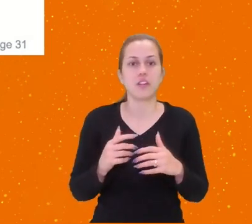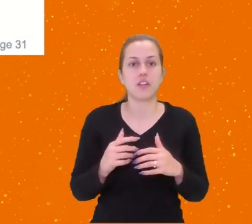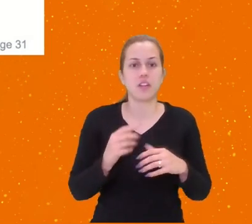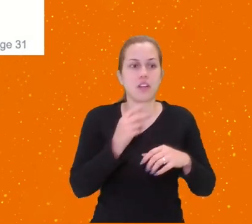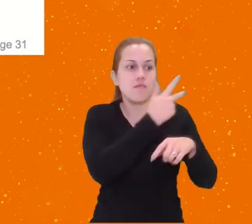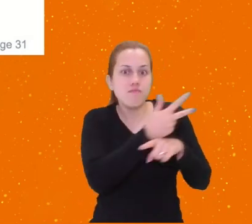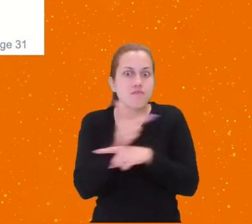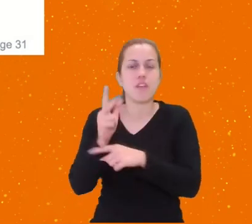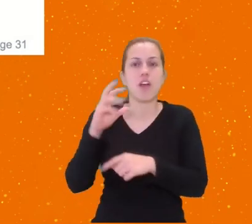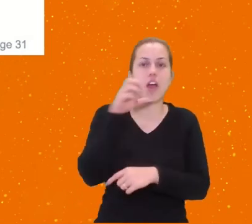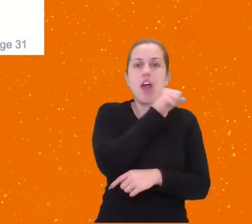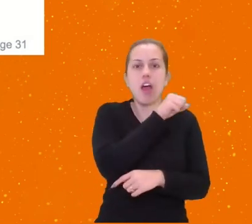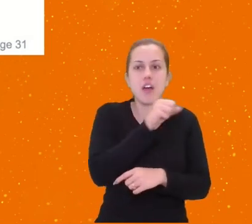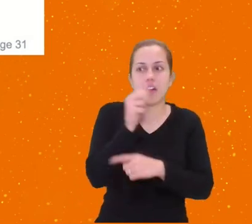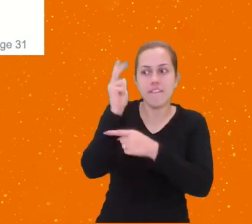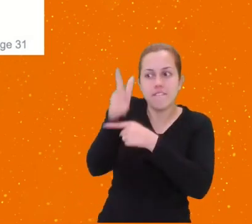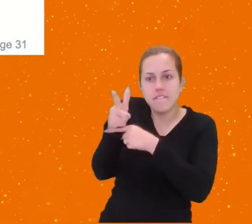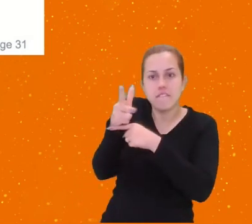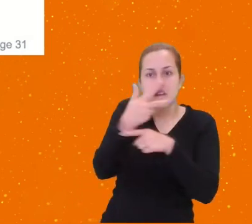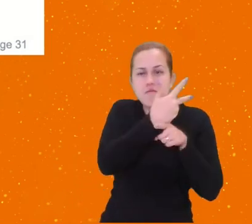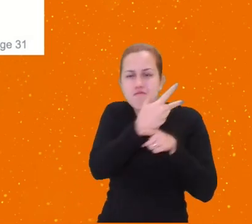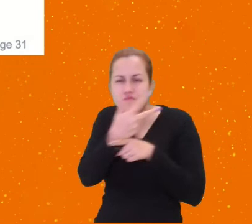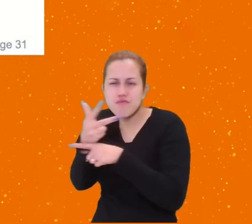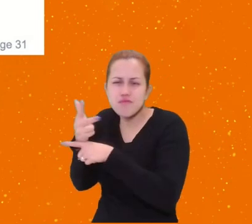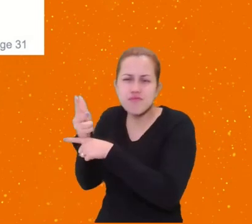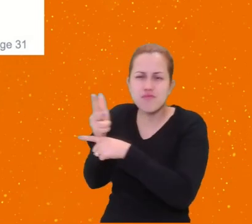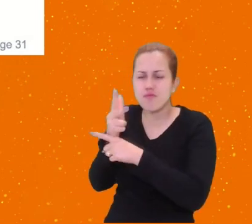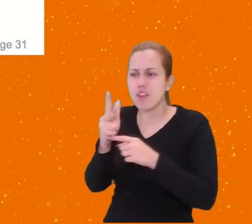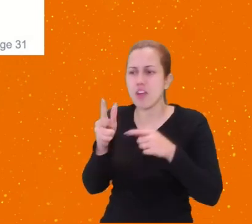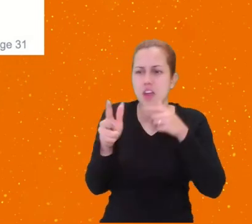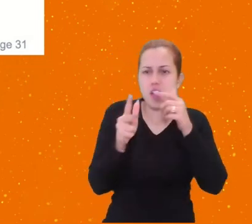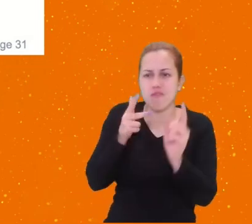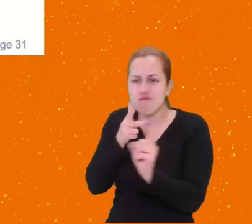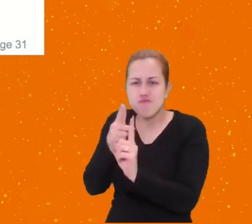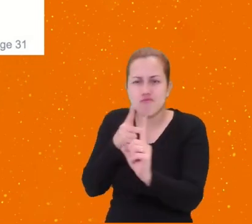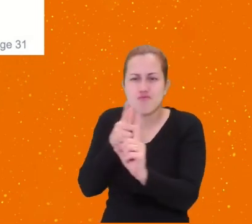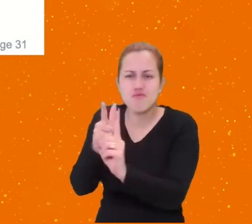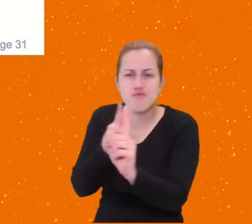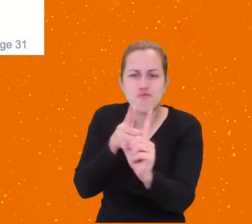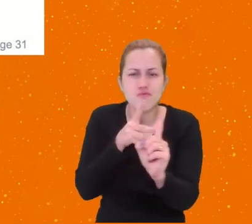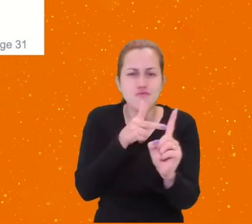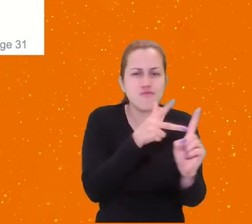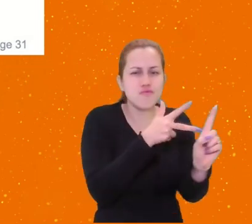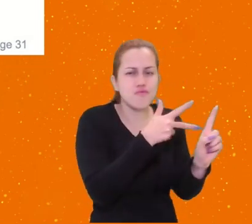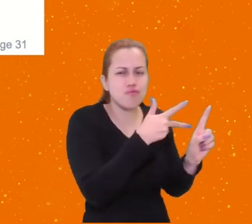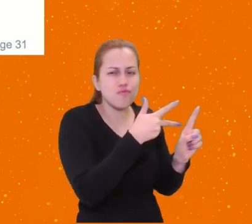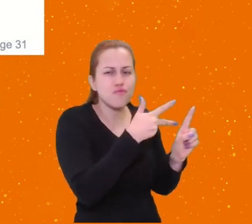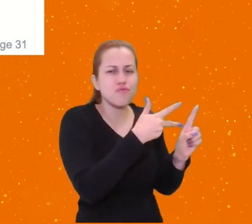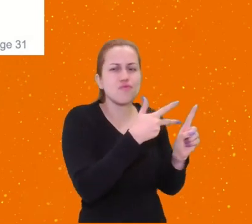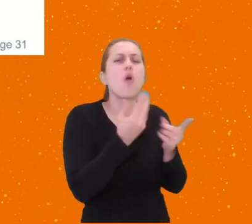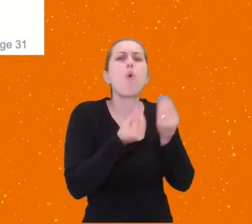num movimento de um filme normal. Né? Como é que é isso, Rafael? Conta um pouco para a gente essas questões